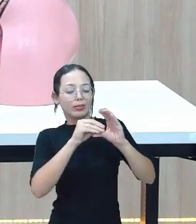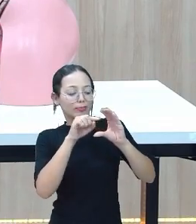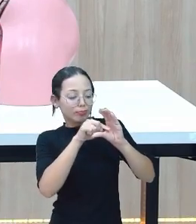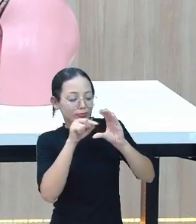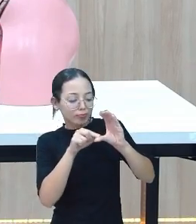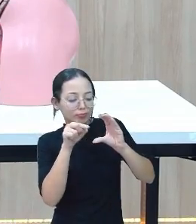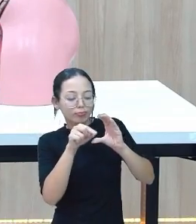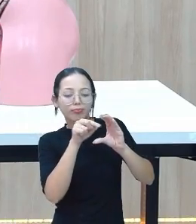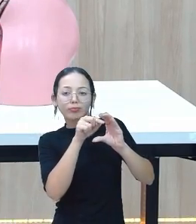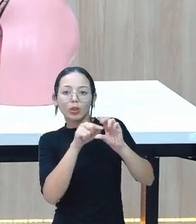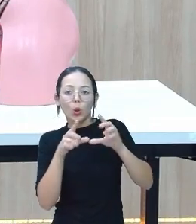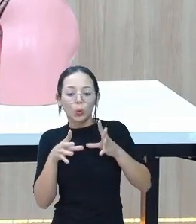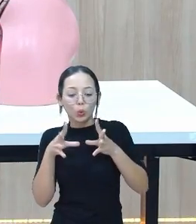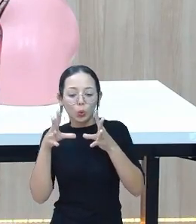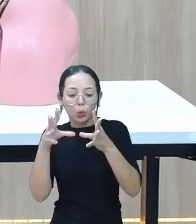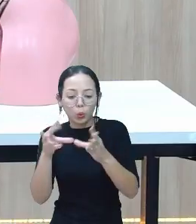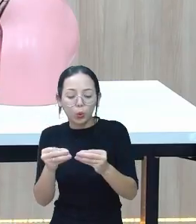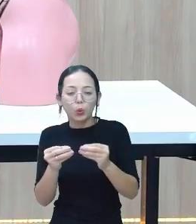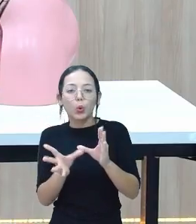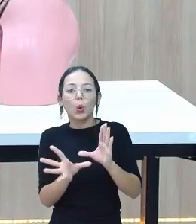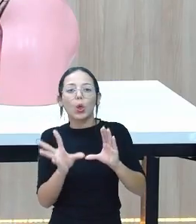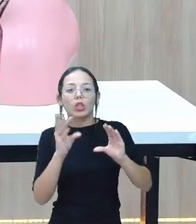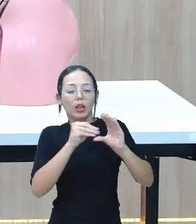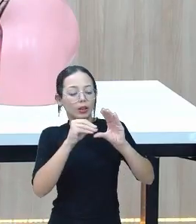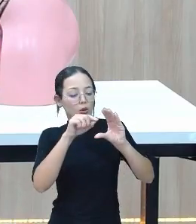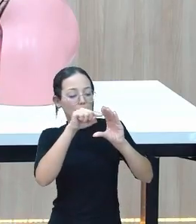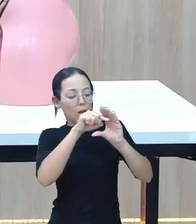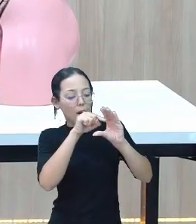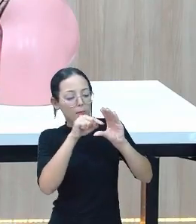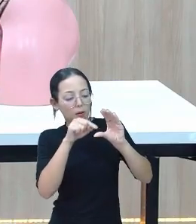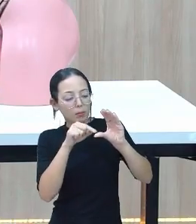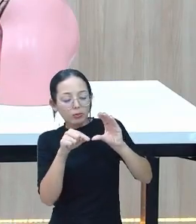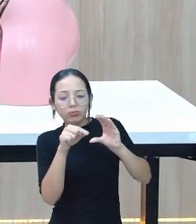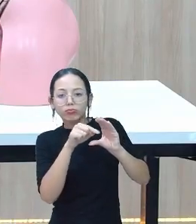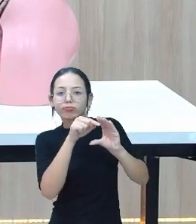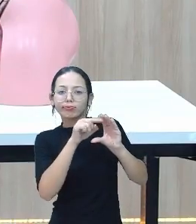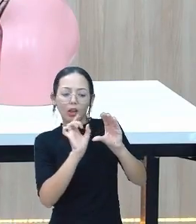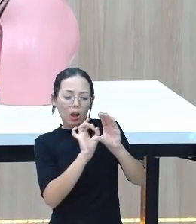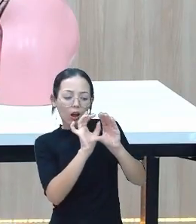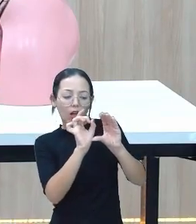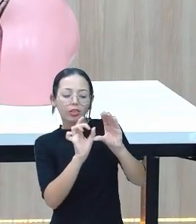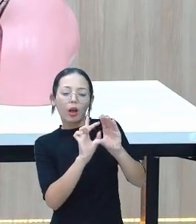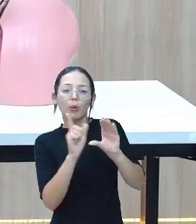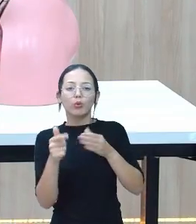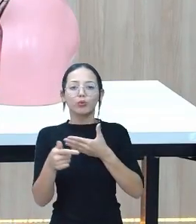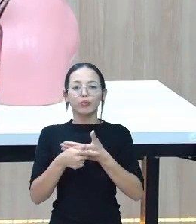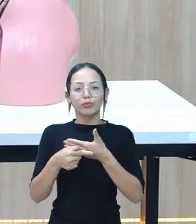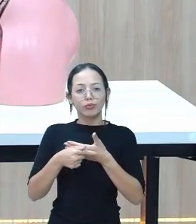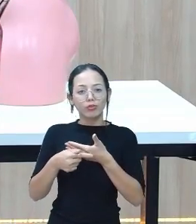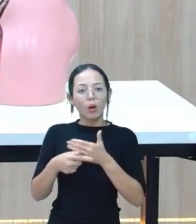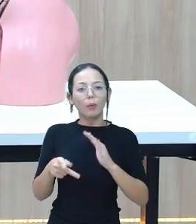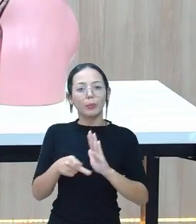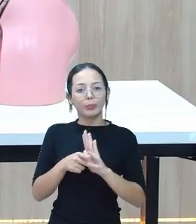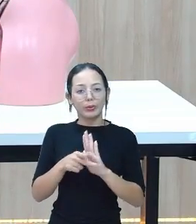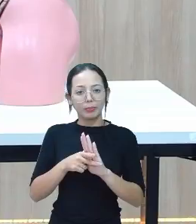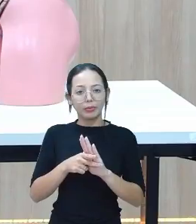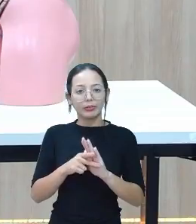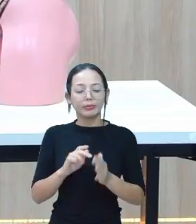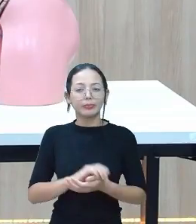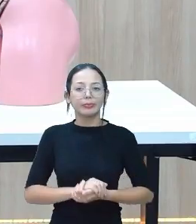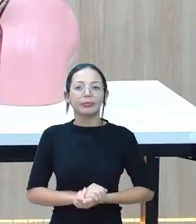essas organelas todas estão aqui mergulhadas, cada uma realizando uma